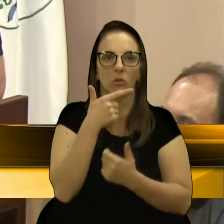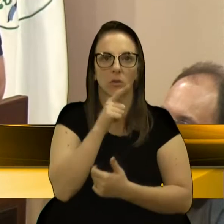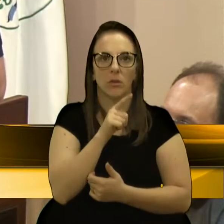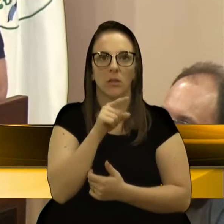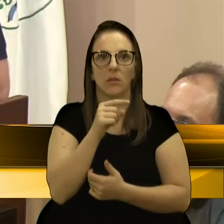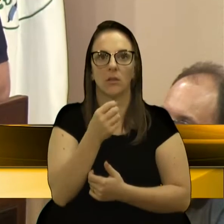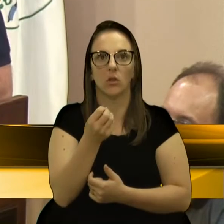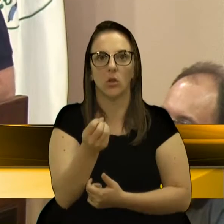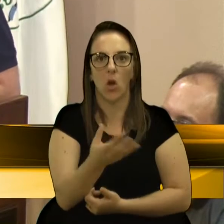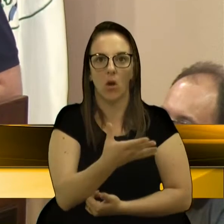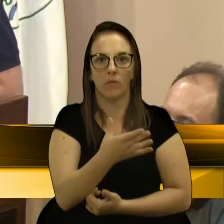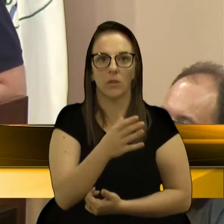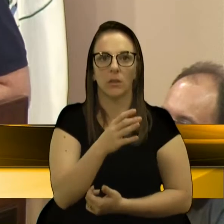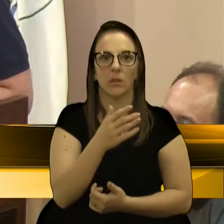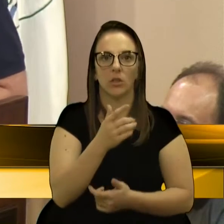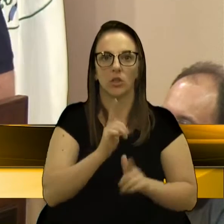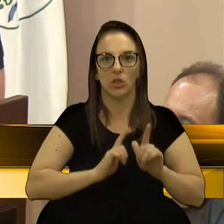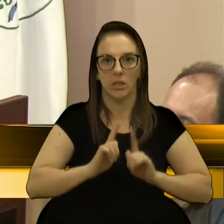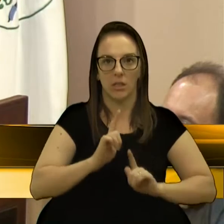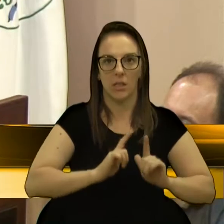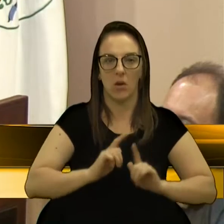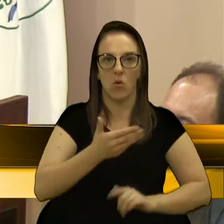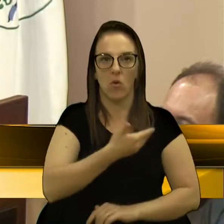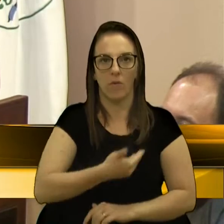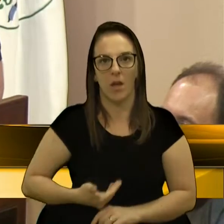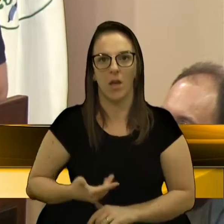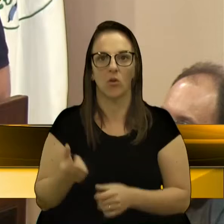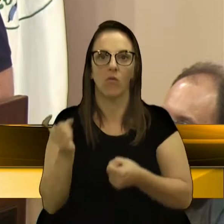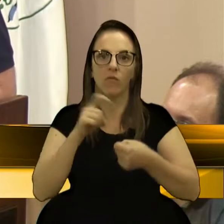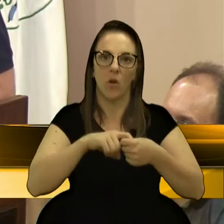estado, eles puderam voltar a trabalhar. Mas eles me